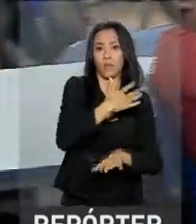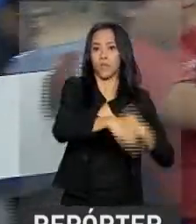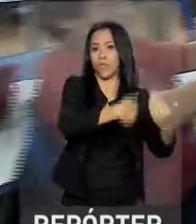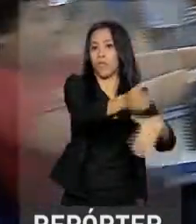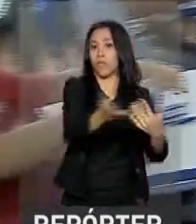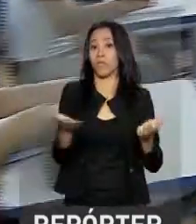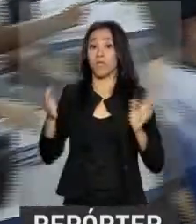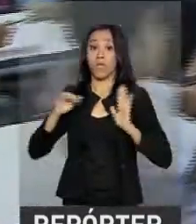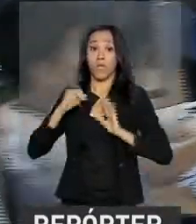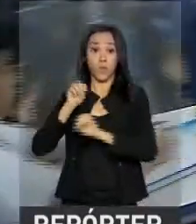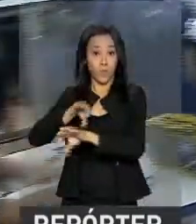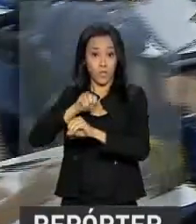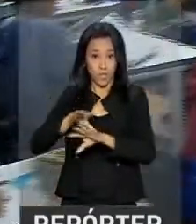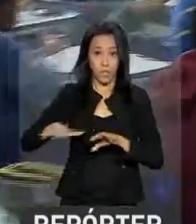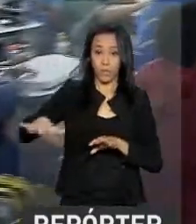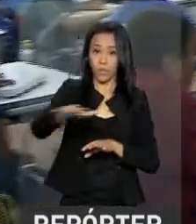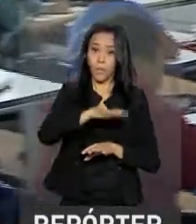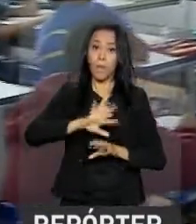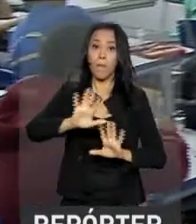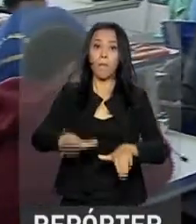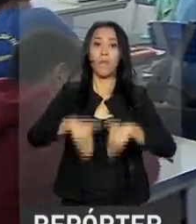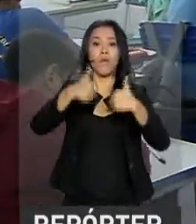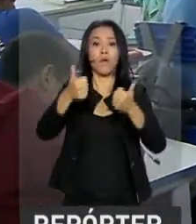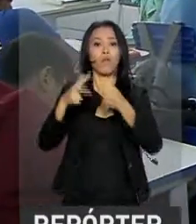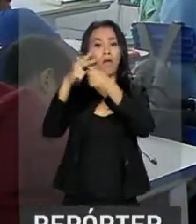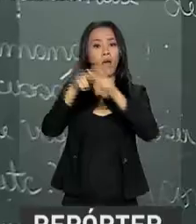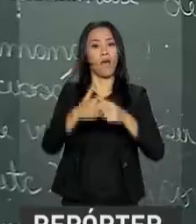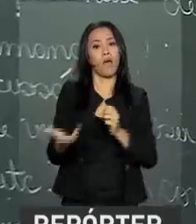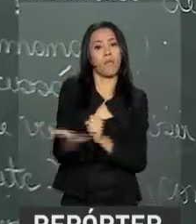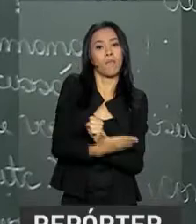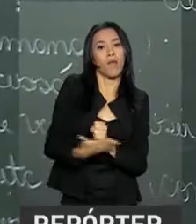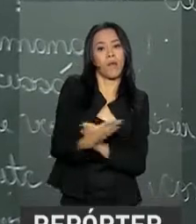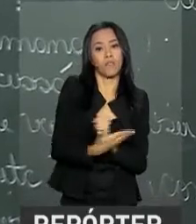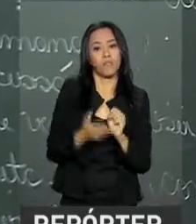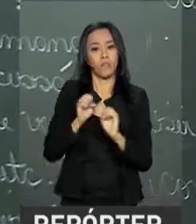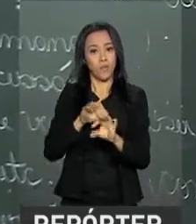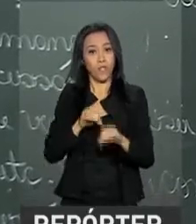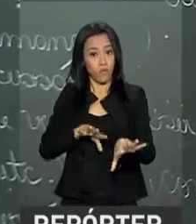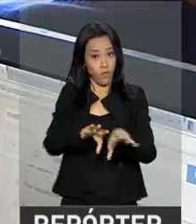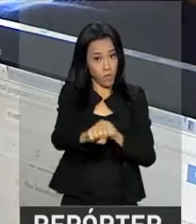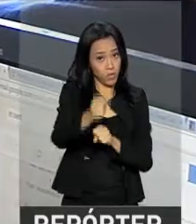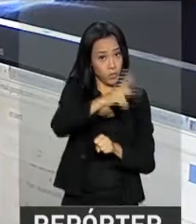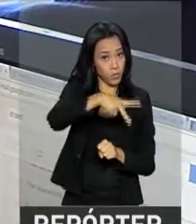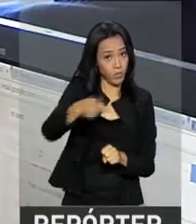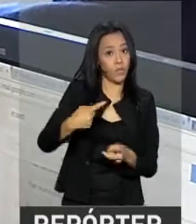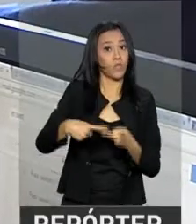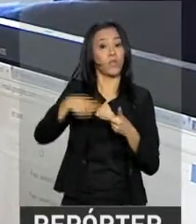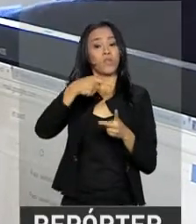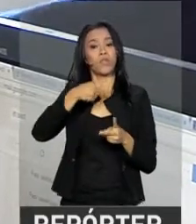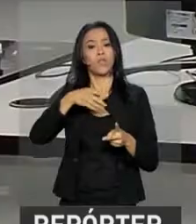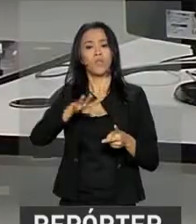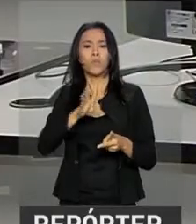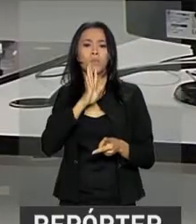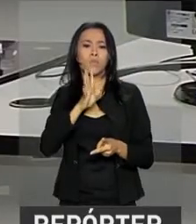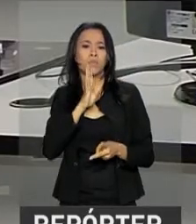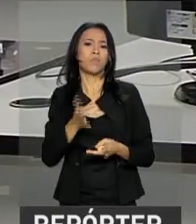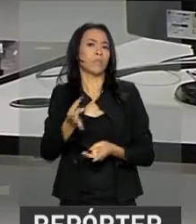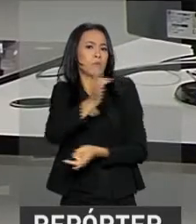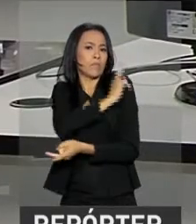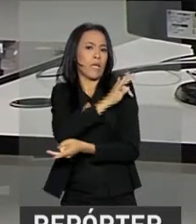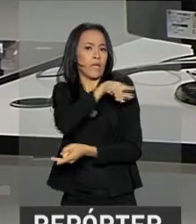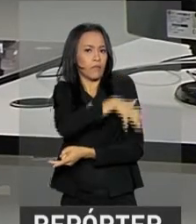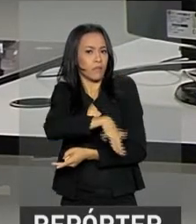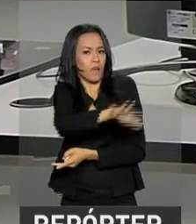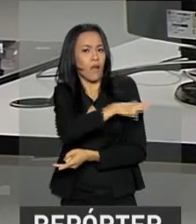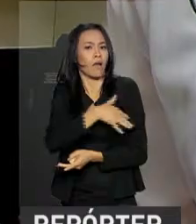foco está na melhoria da base curricular uma melhor formação dos professores e no nível técnico mais próximo da necessidade do mercado